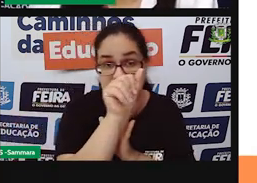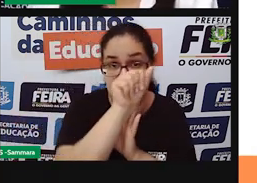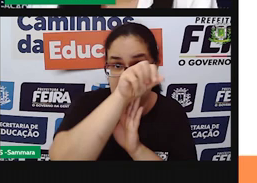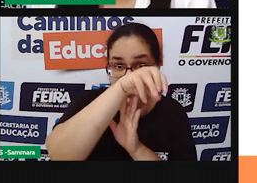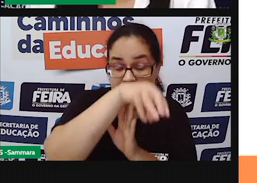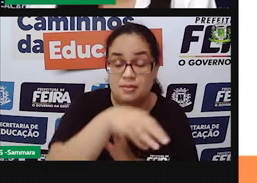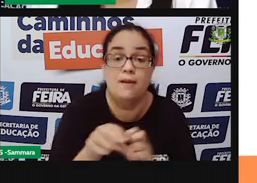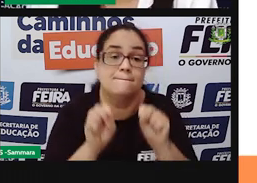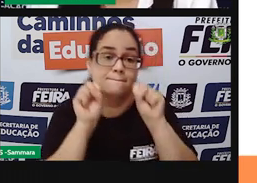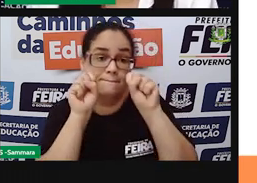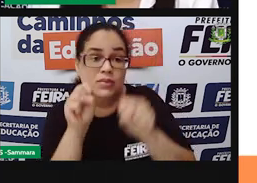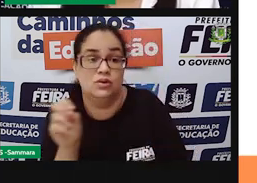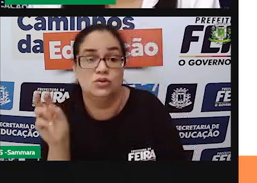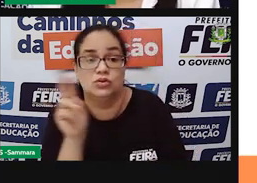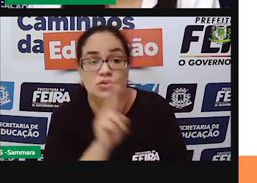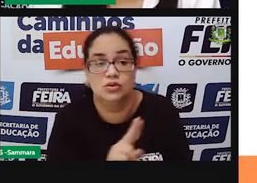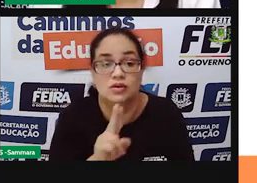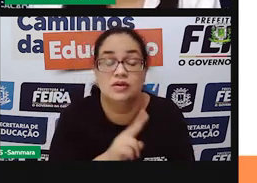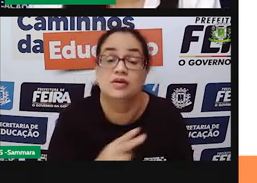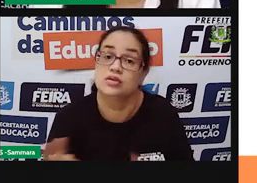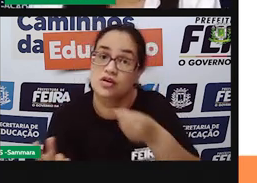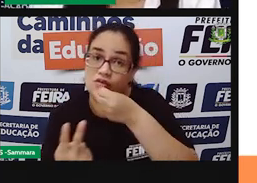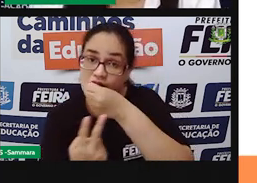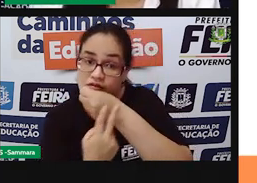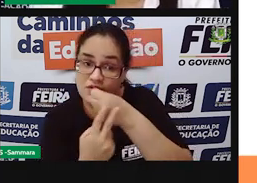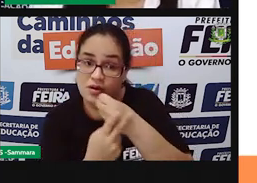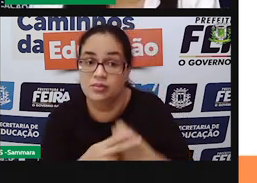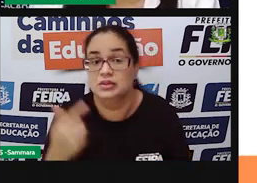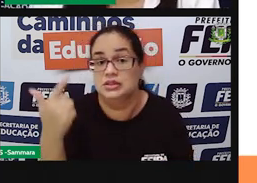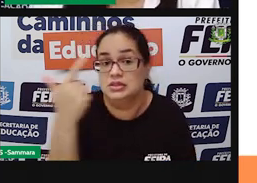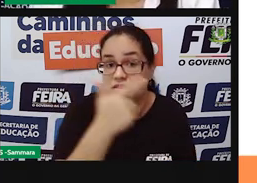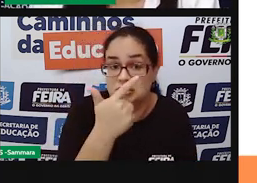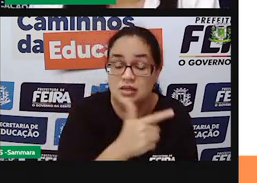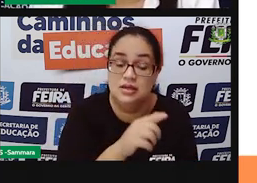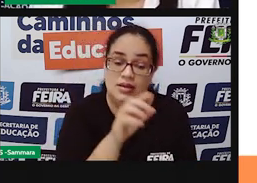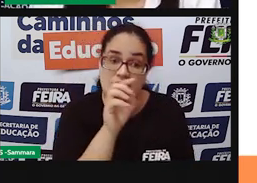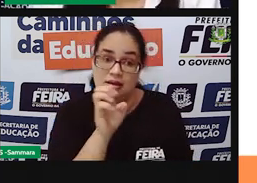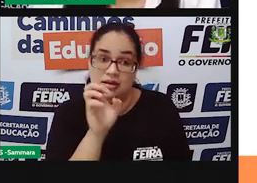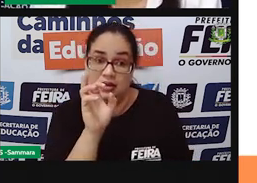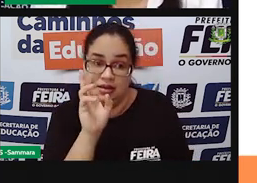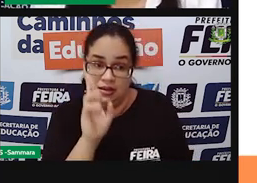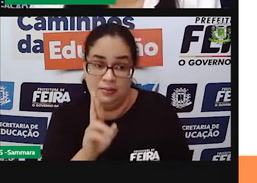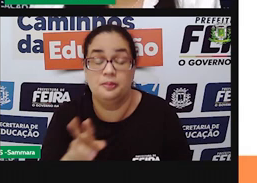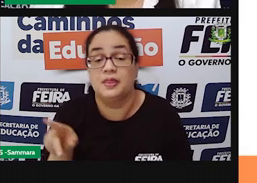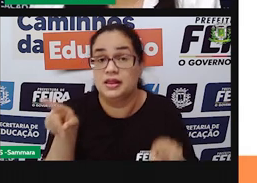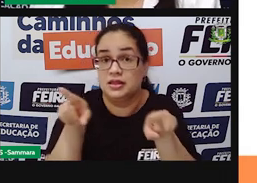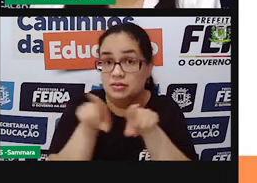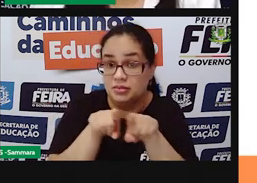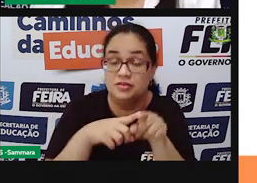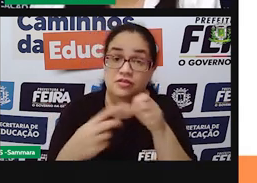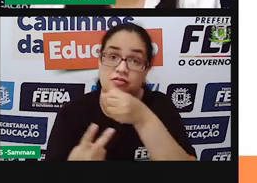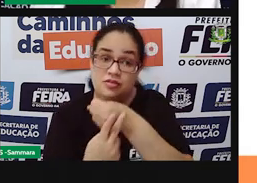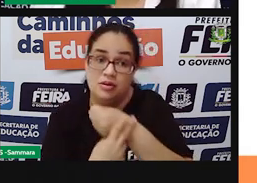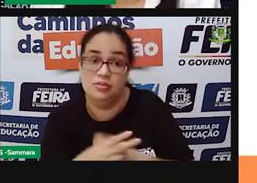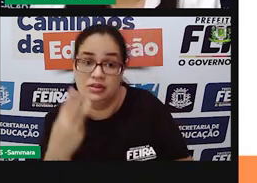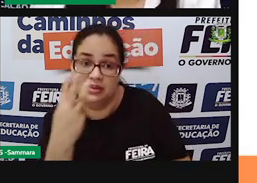Nós podemos usar também nos verbos da segunda conjugação, terminados em ER. E também nos verbos da terceira